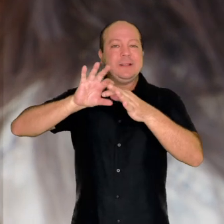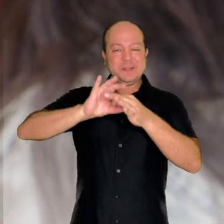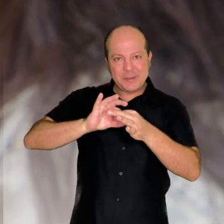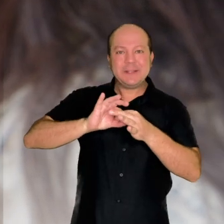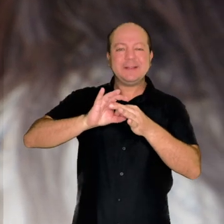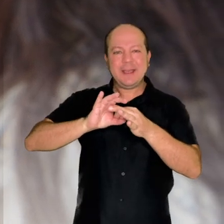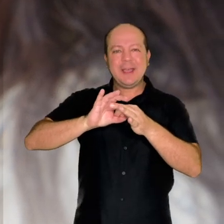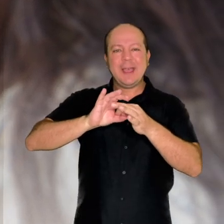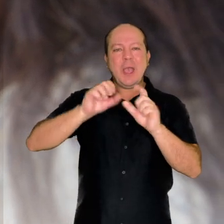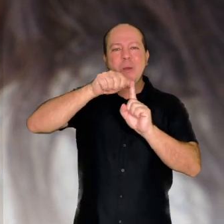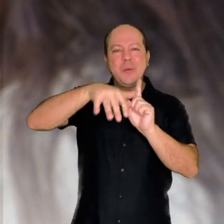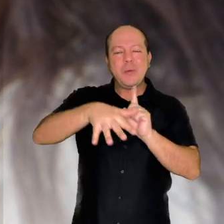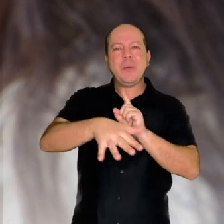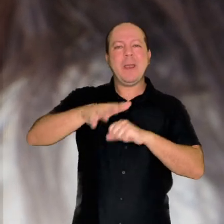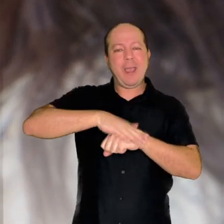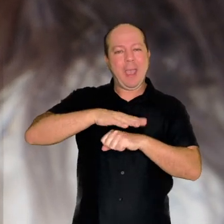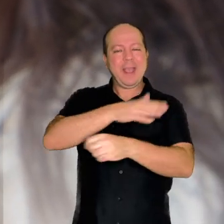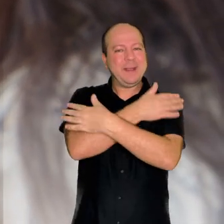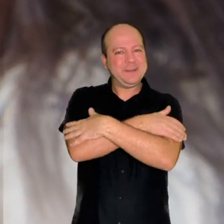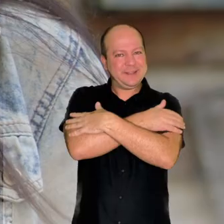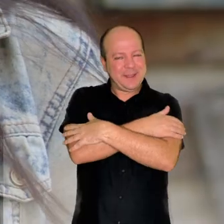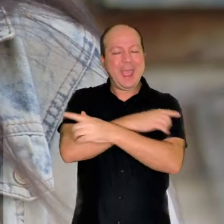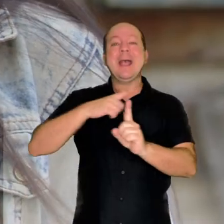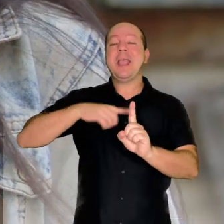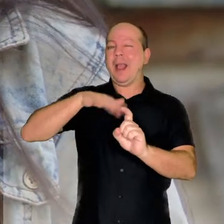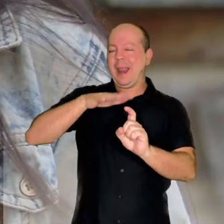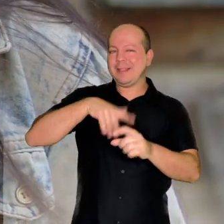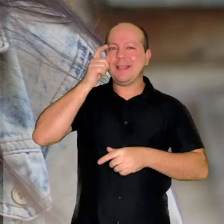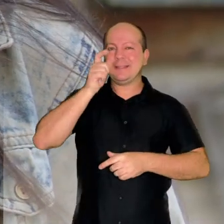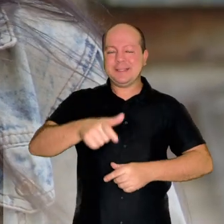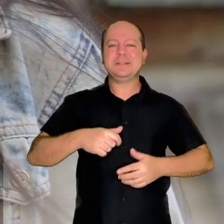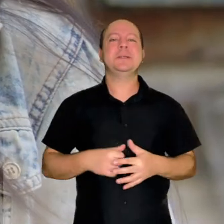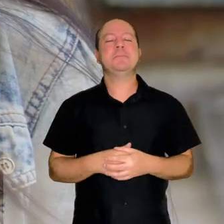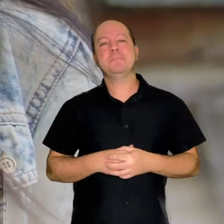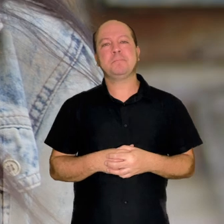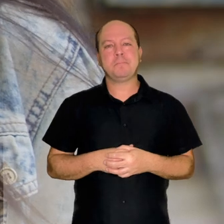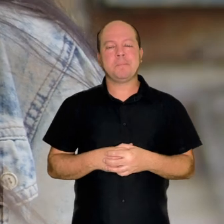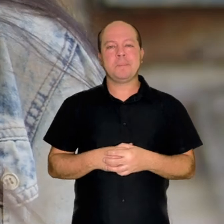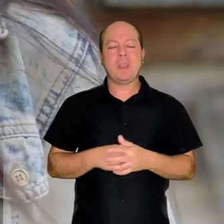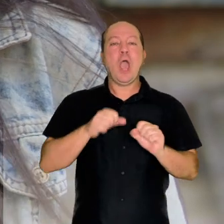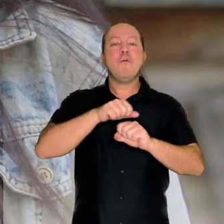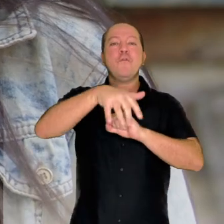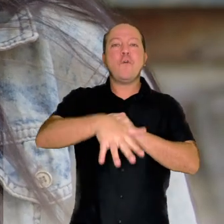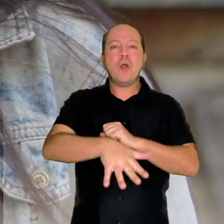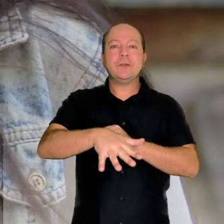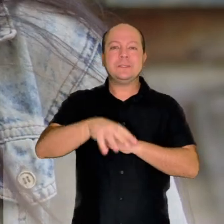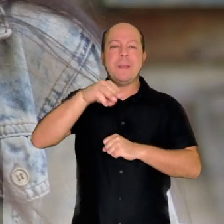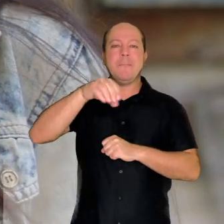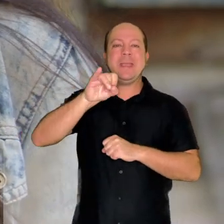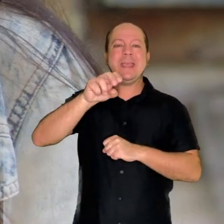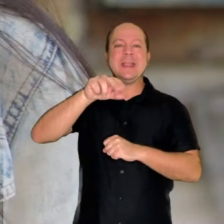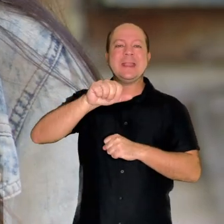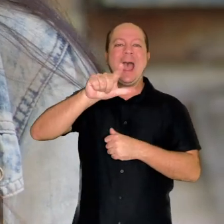se relaciona com as fontes aqui de Campos do Jordão? A gente tem uma lenda muito interessante que são relacionadas às fontes de água mineral